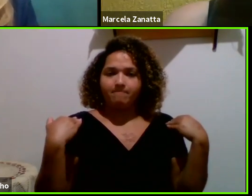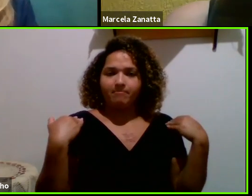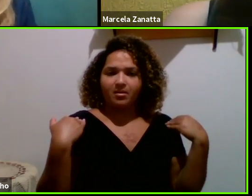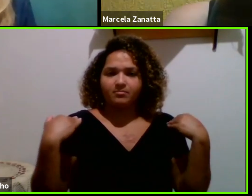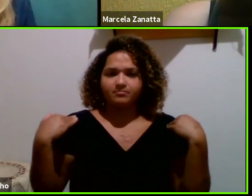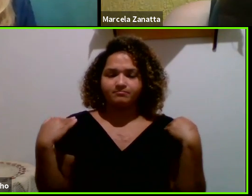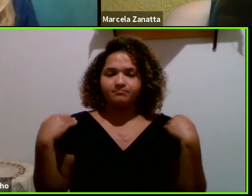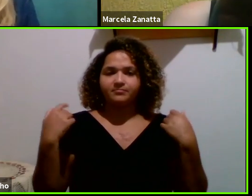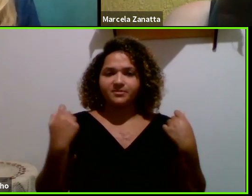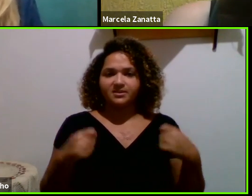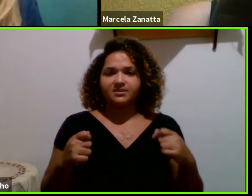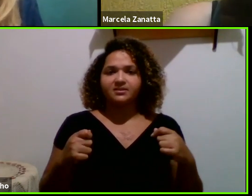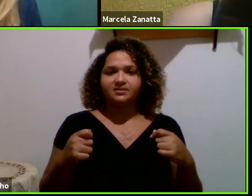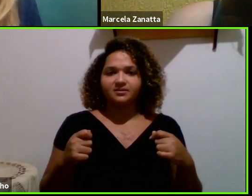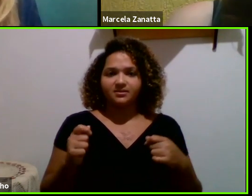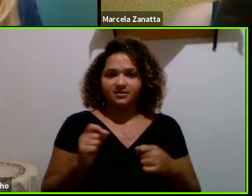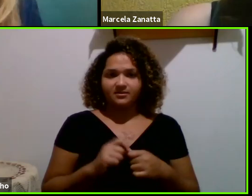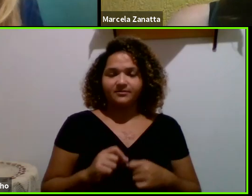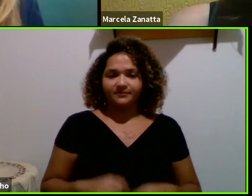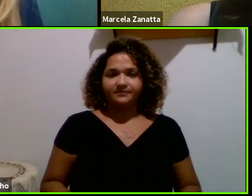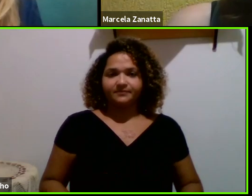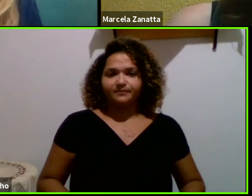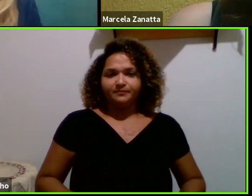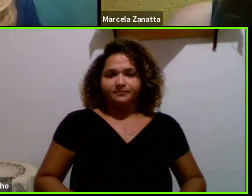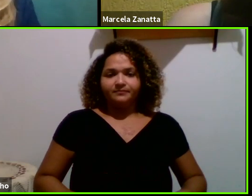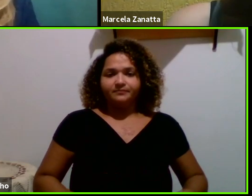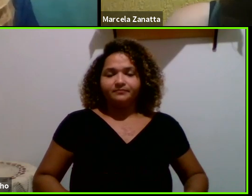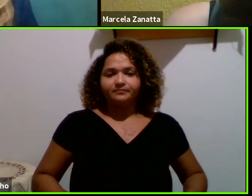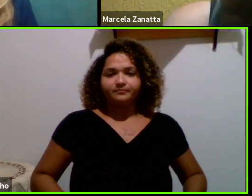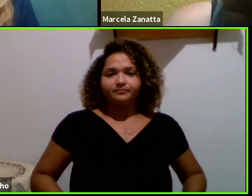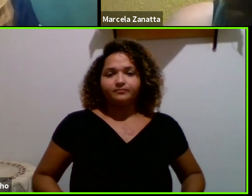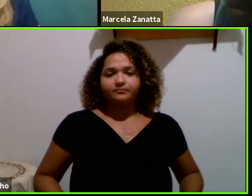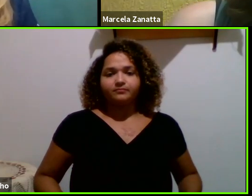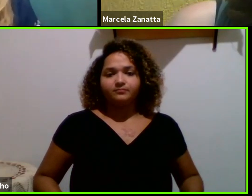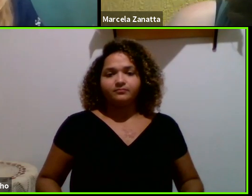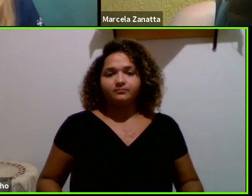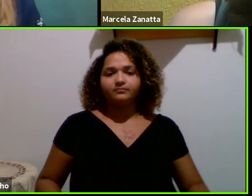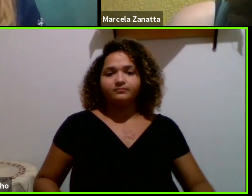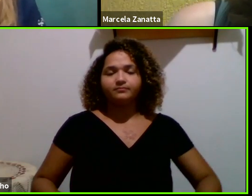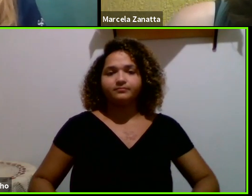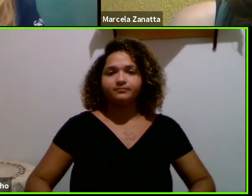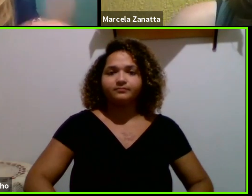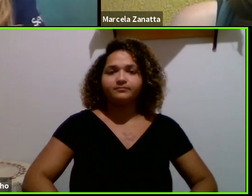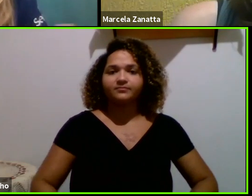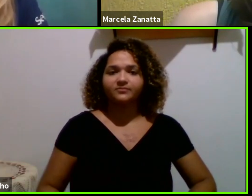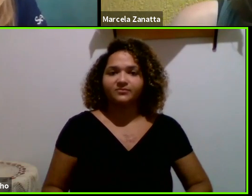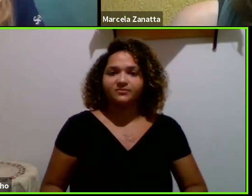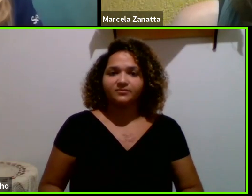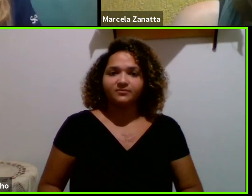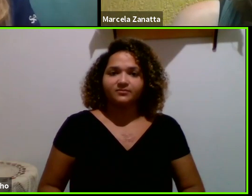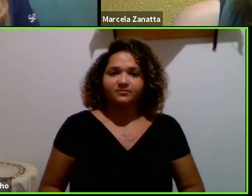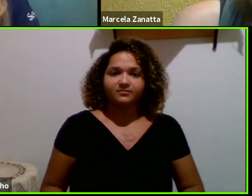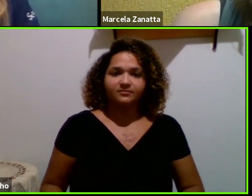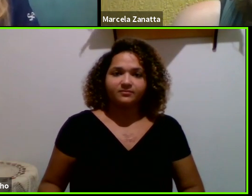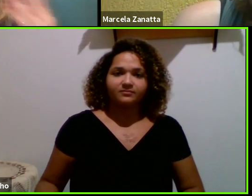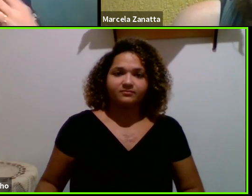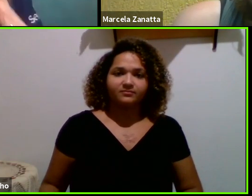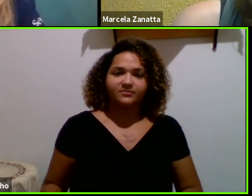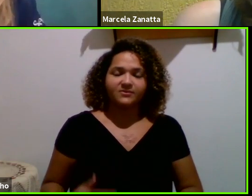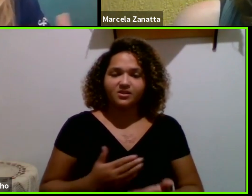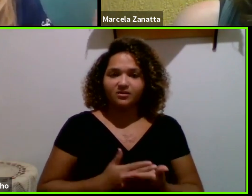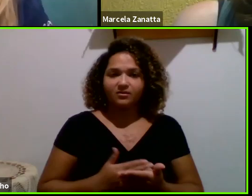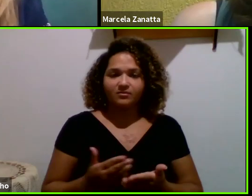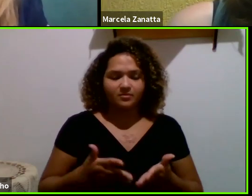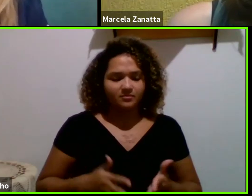em 4 apoios para poder corrigir a distócia de ombro, se eu inicio um parto de 4 apoios,